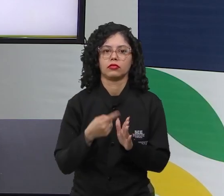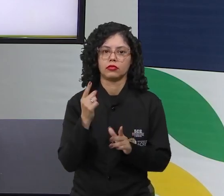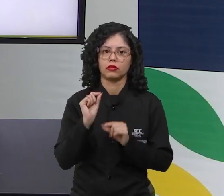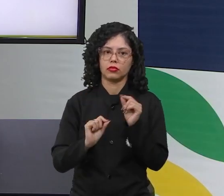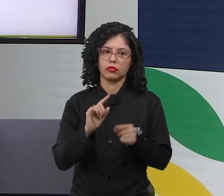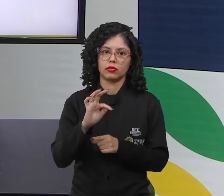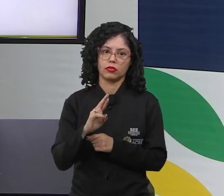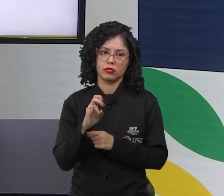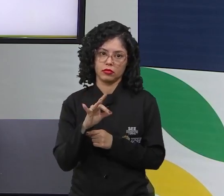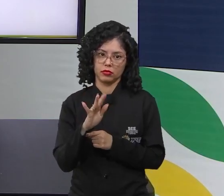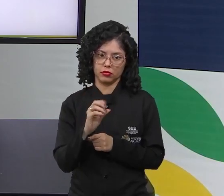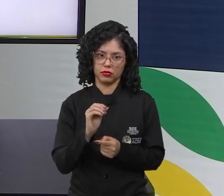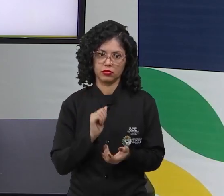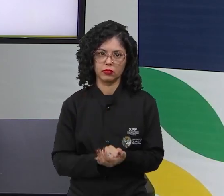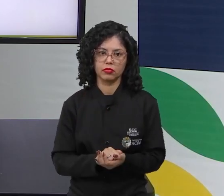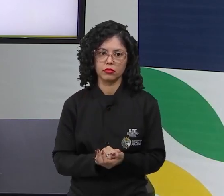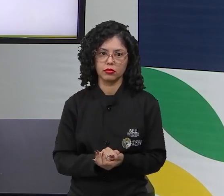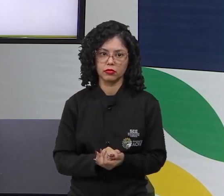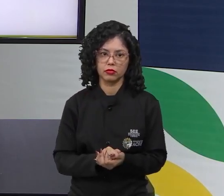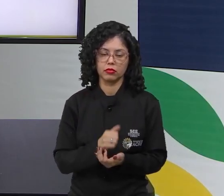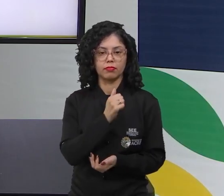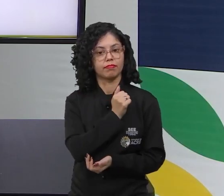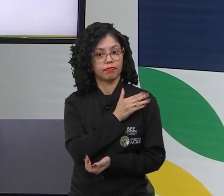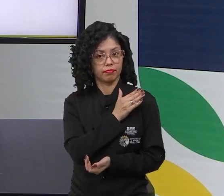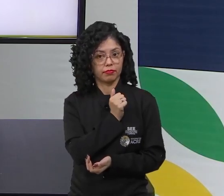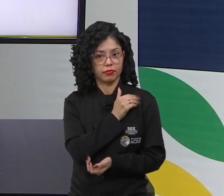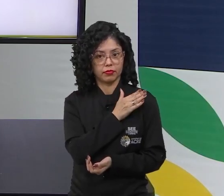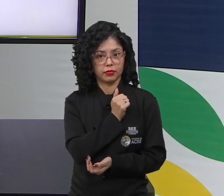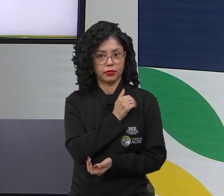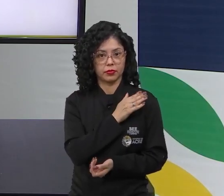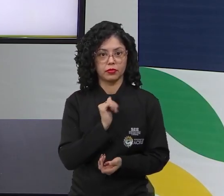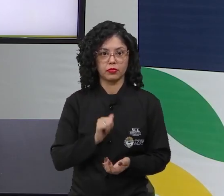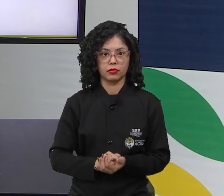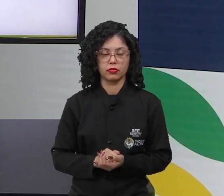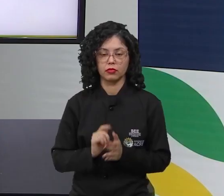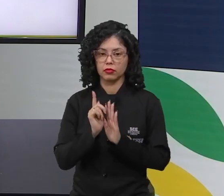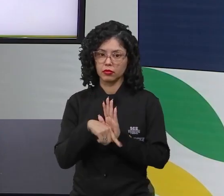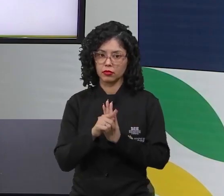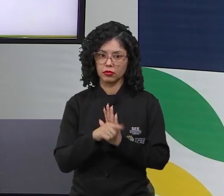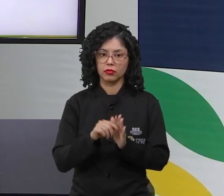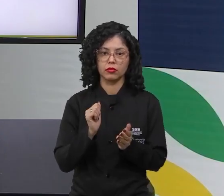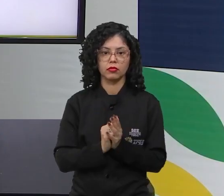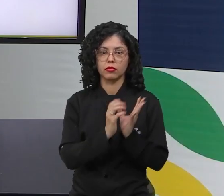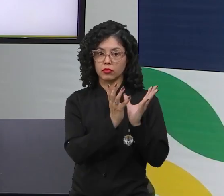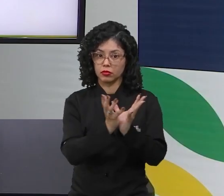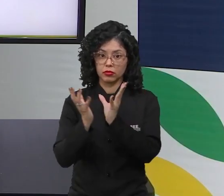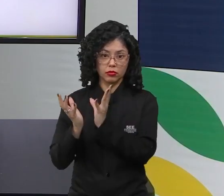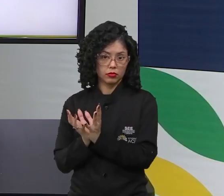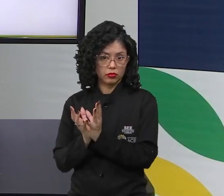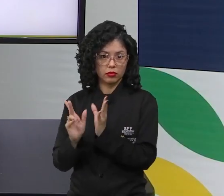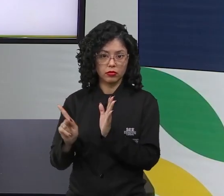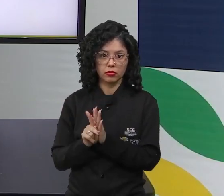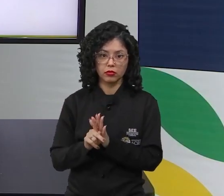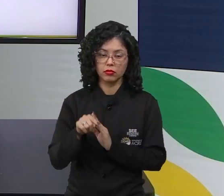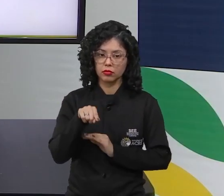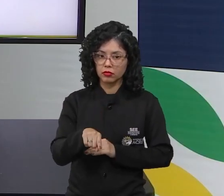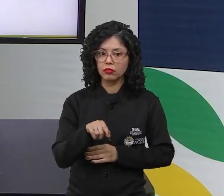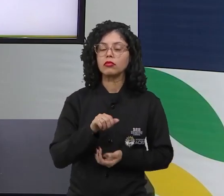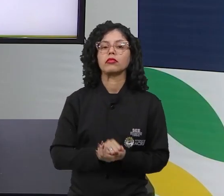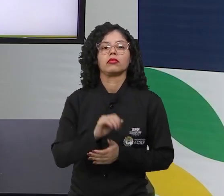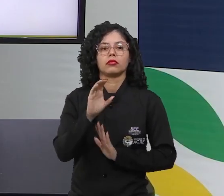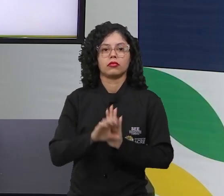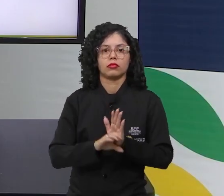é estereótipo? É um preconceito. Preconceito de gênero, de classe. E o que é um preconceito?